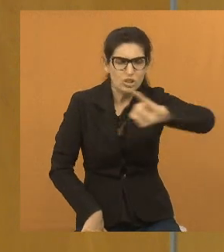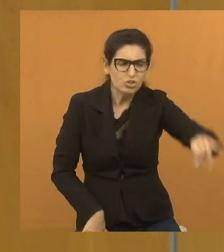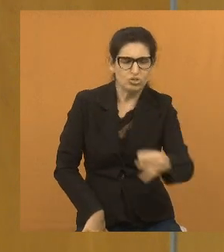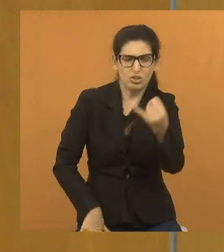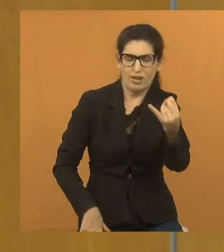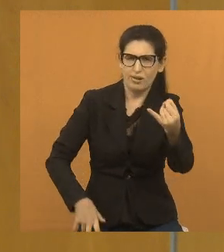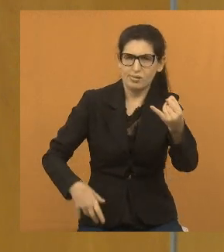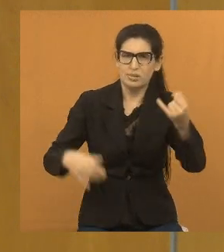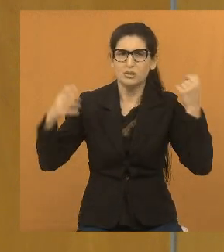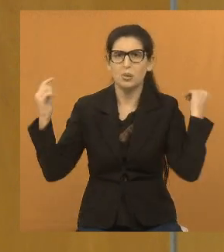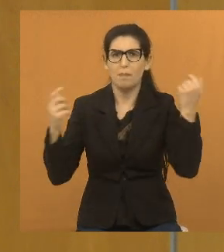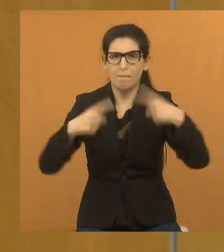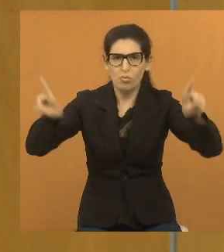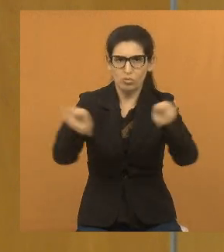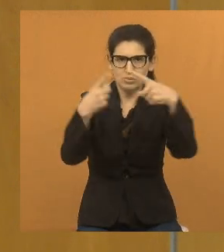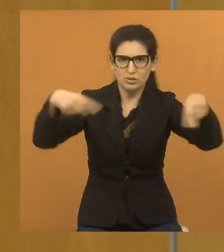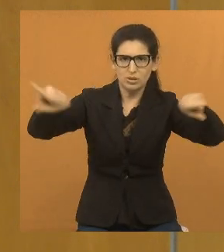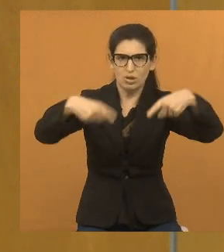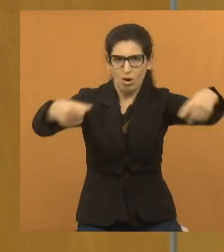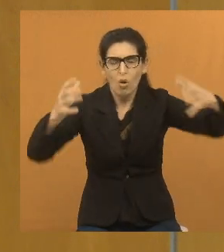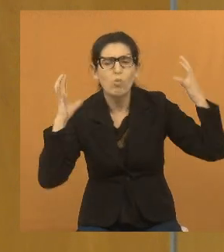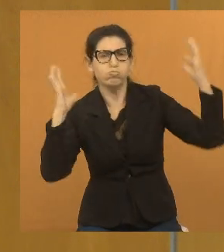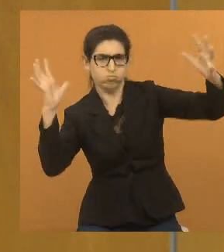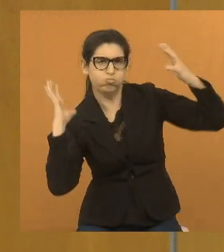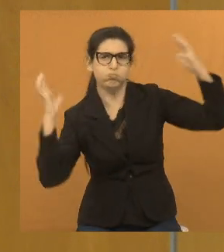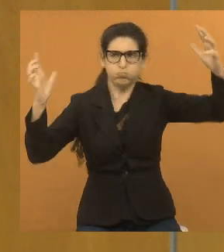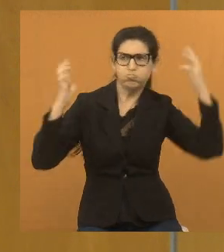dos Expedicionários, e que está todas as